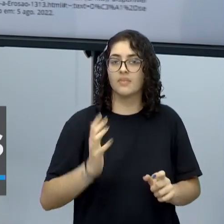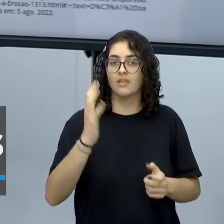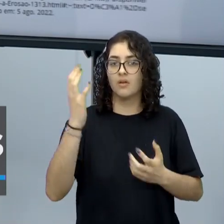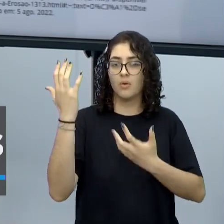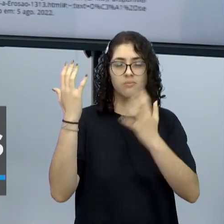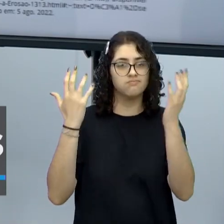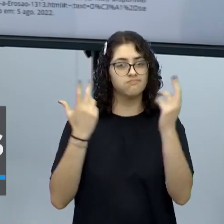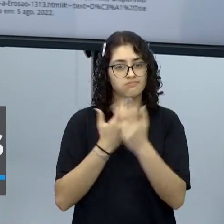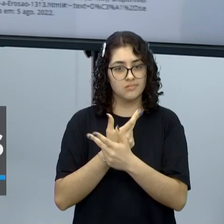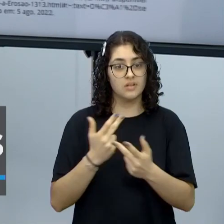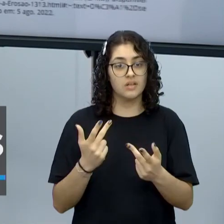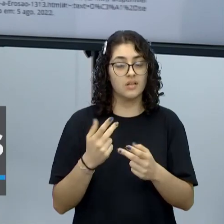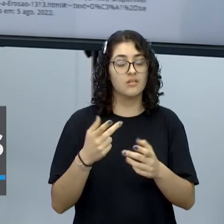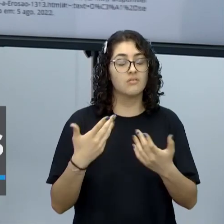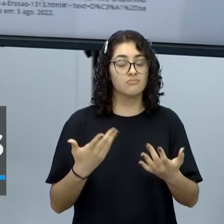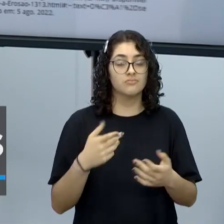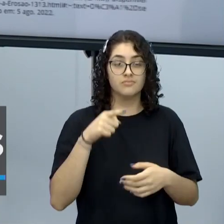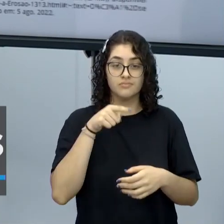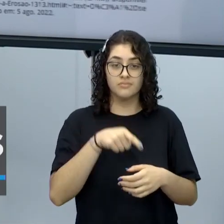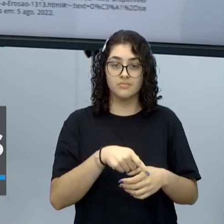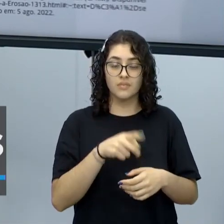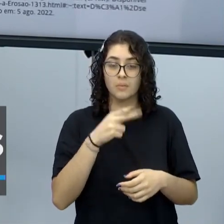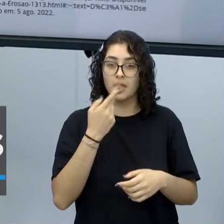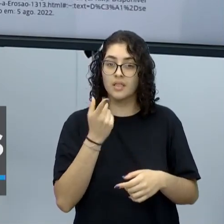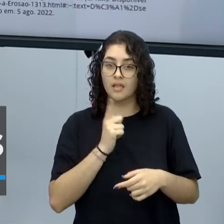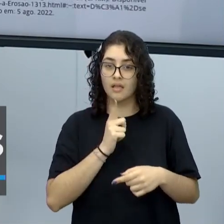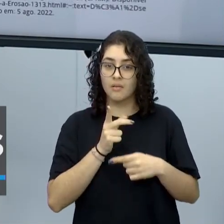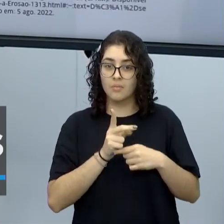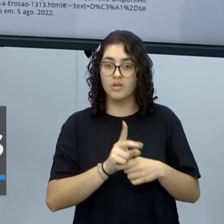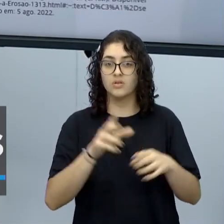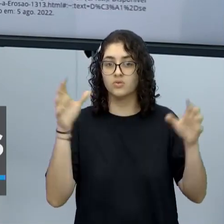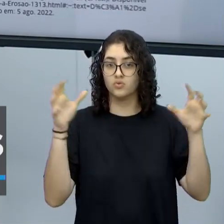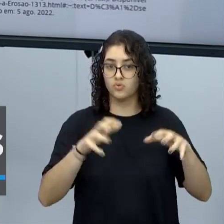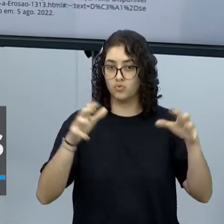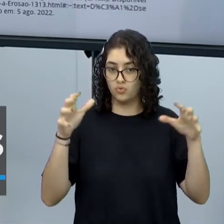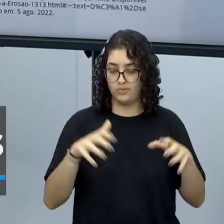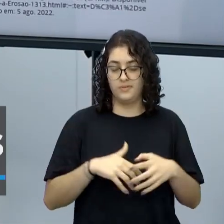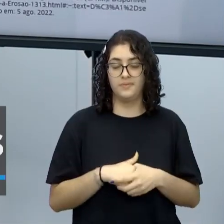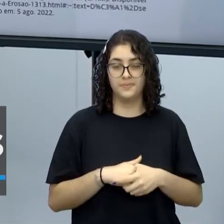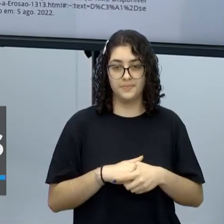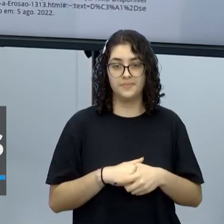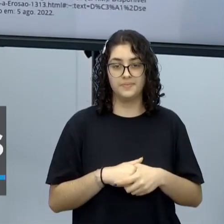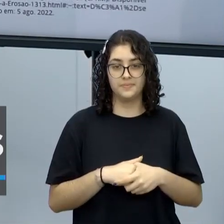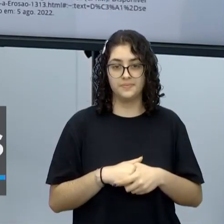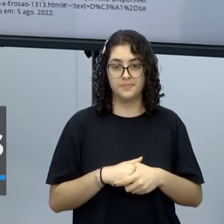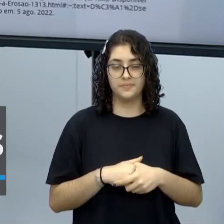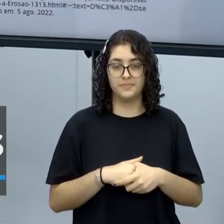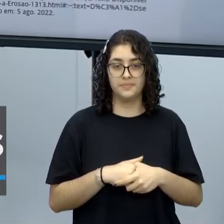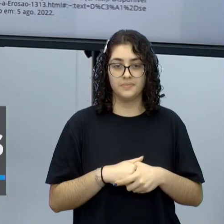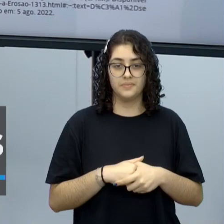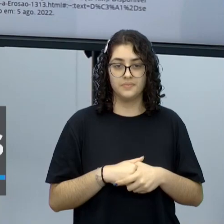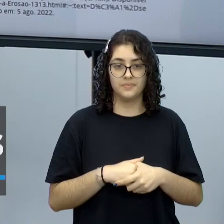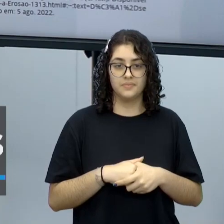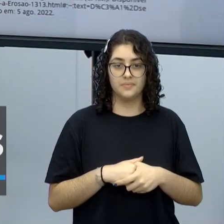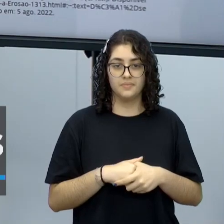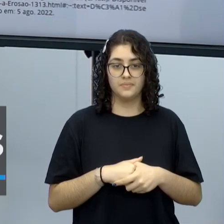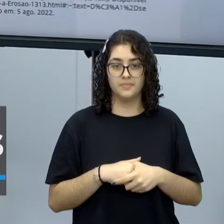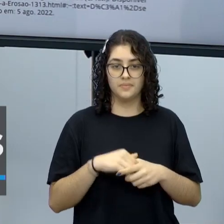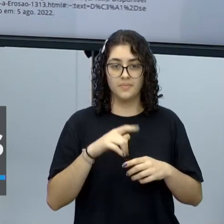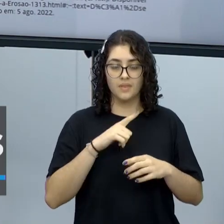copas grandes. Então, o solo, ele meio que é protegido dessa chuva, né? Ela cai e existe, vamos dizer,